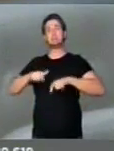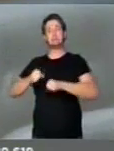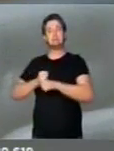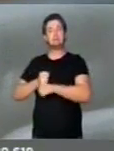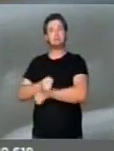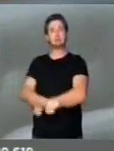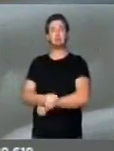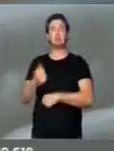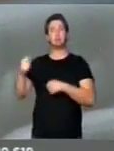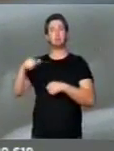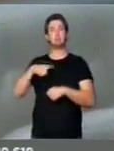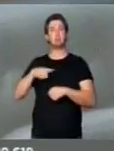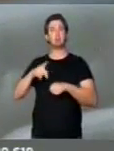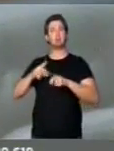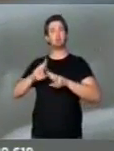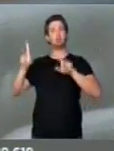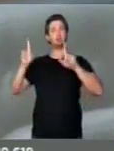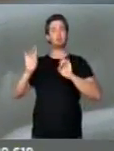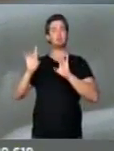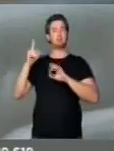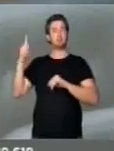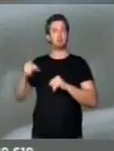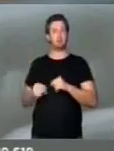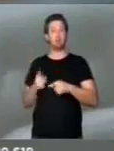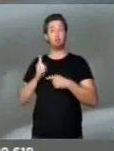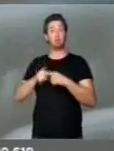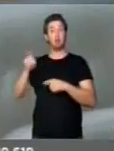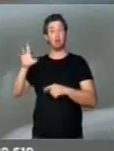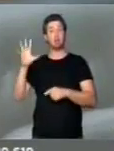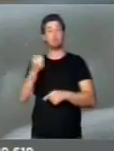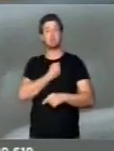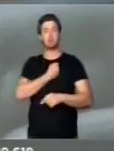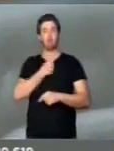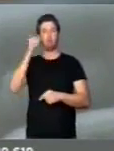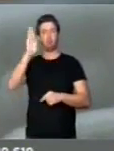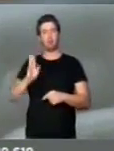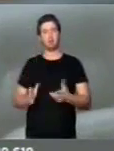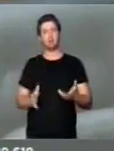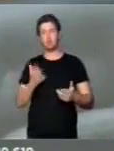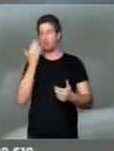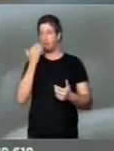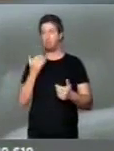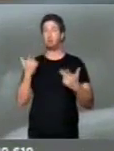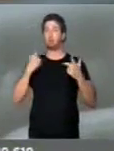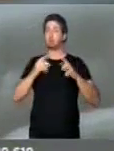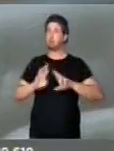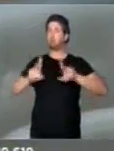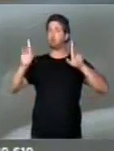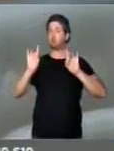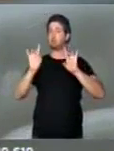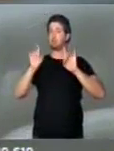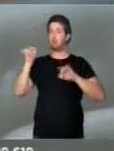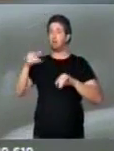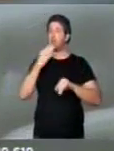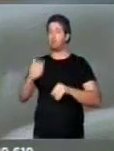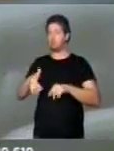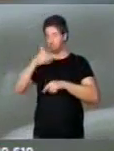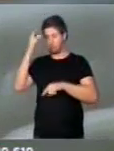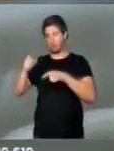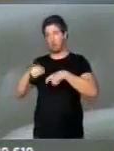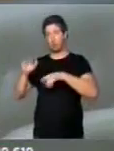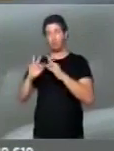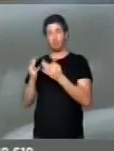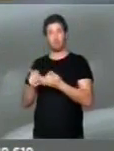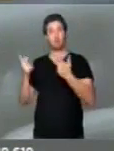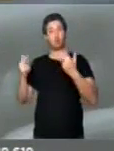um diferencial, porque são a salvação desse país. Então tem que ter um diferencial para os agricultores familiares,